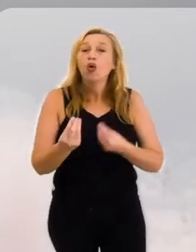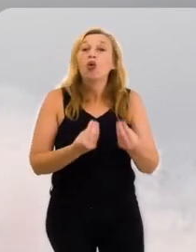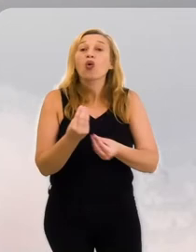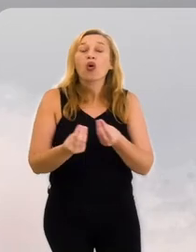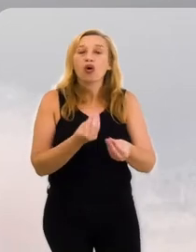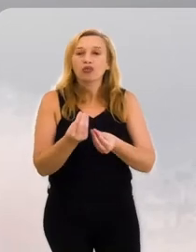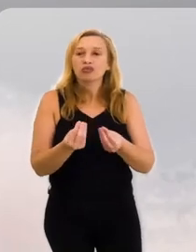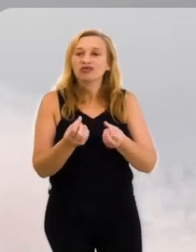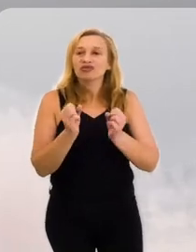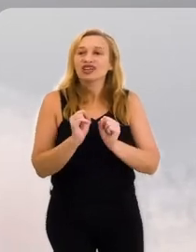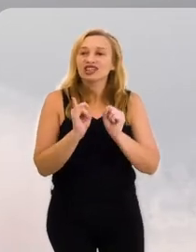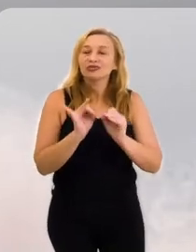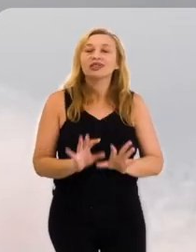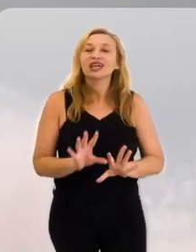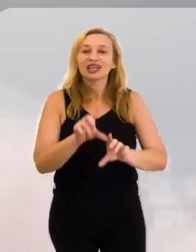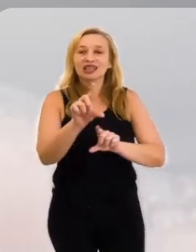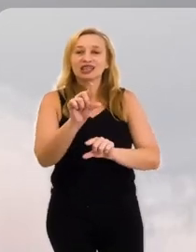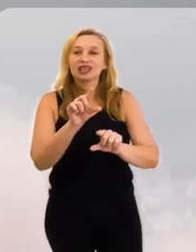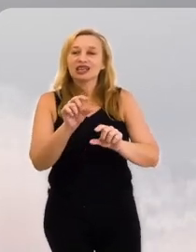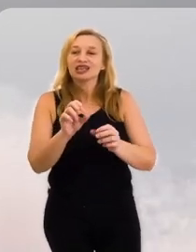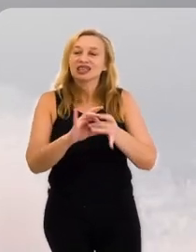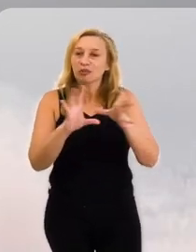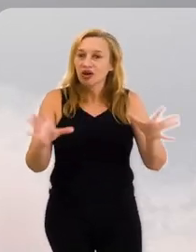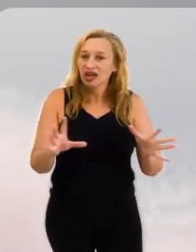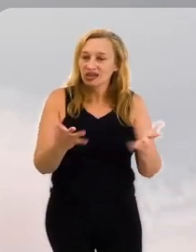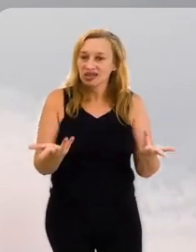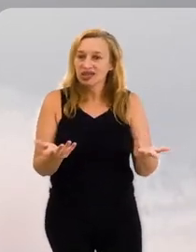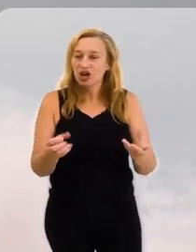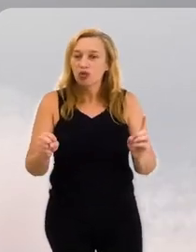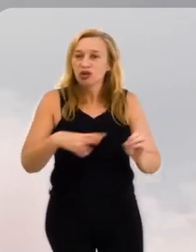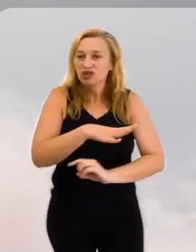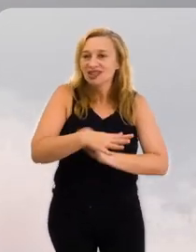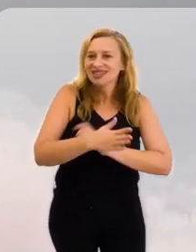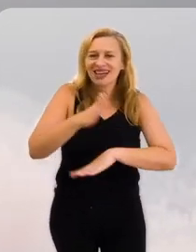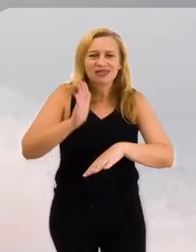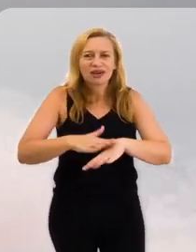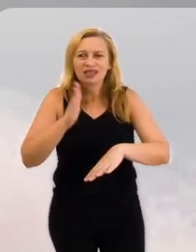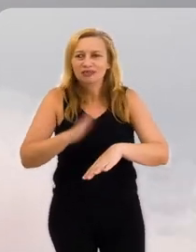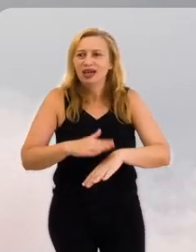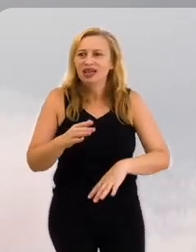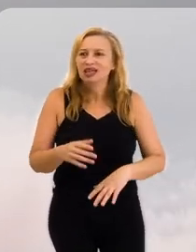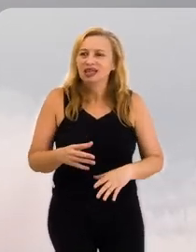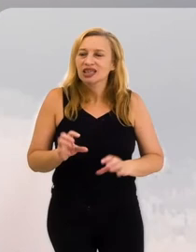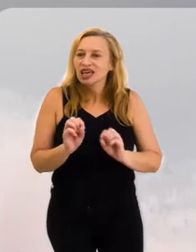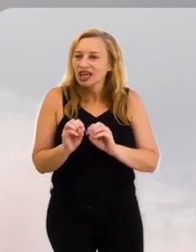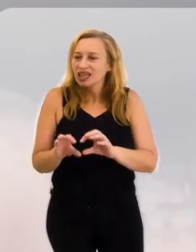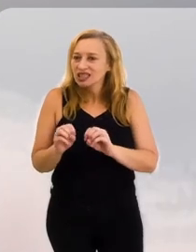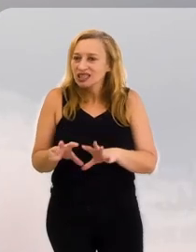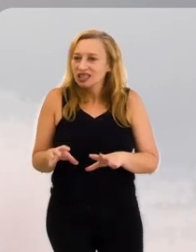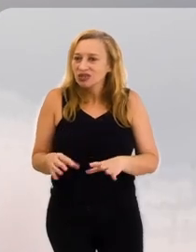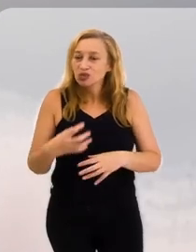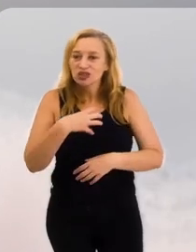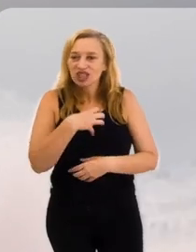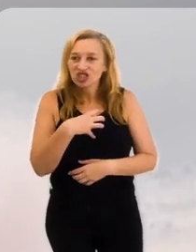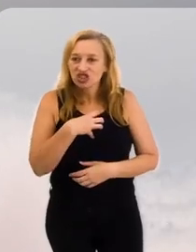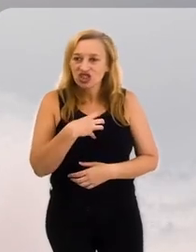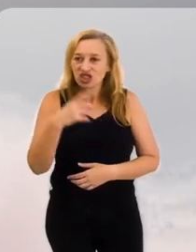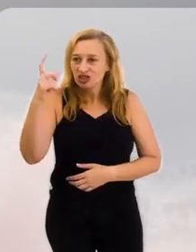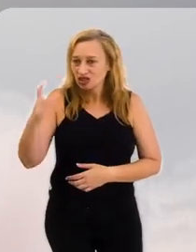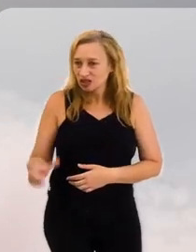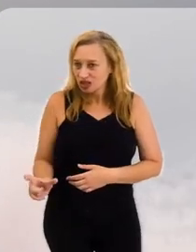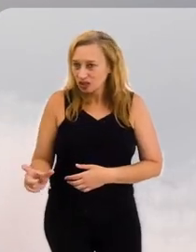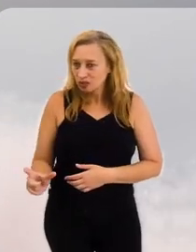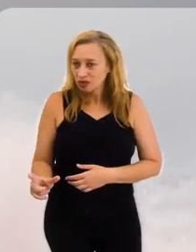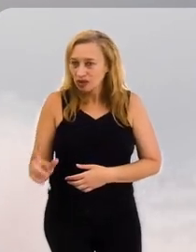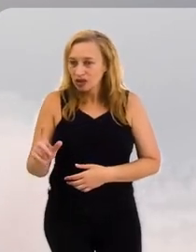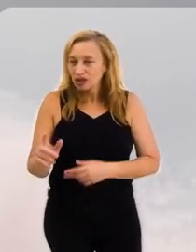como é que vai fazer democracia partir dele ou seja uma sociedade que cada vez mais educ no sentido de fazer